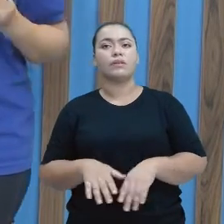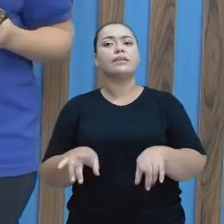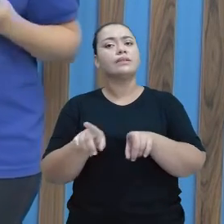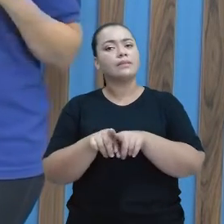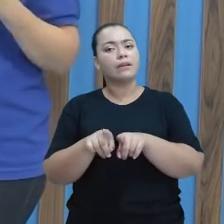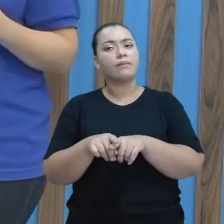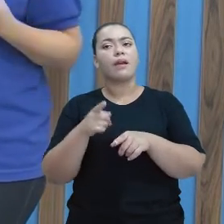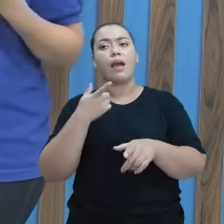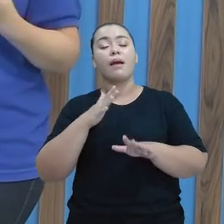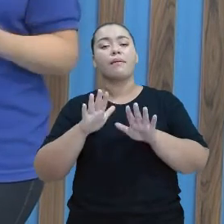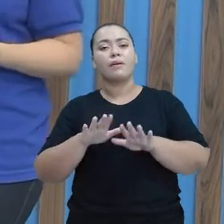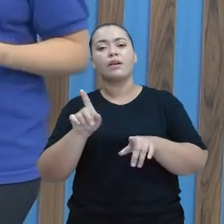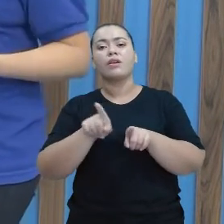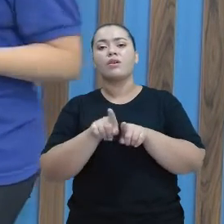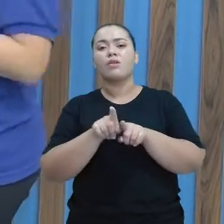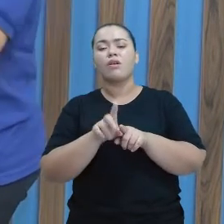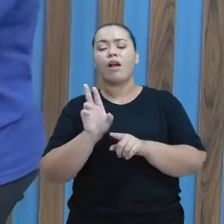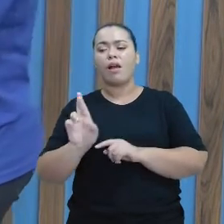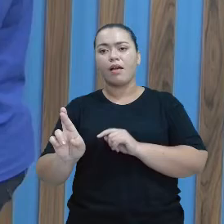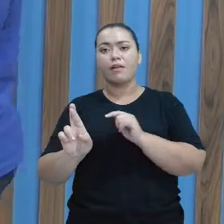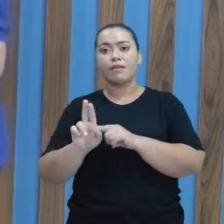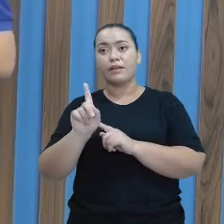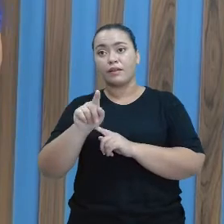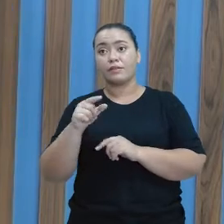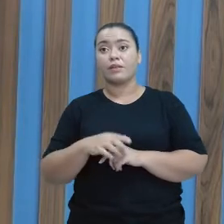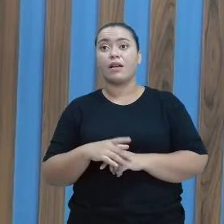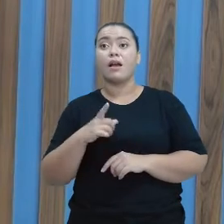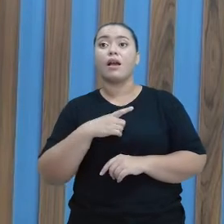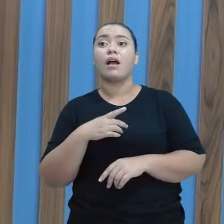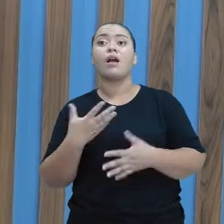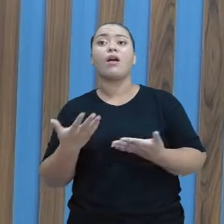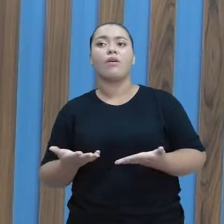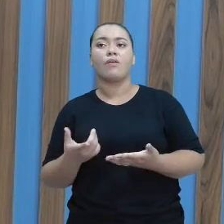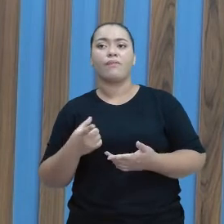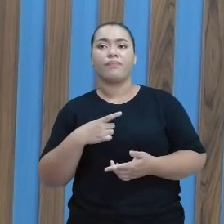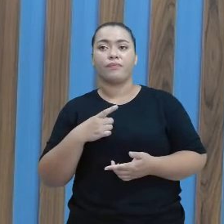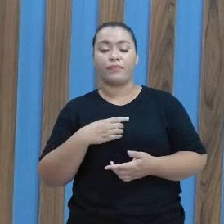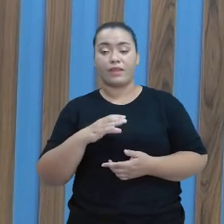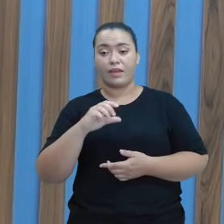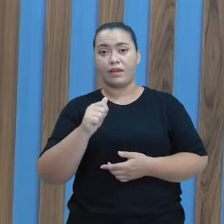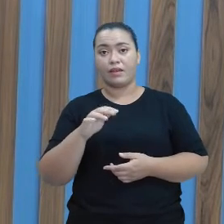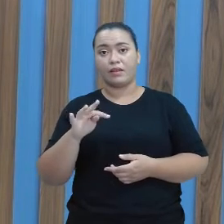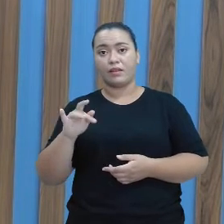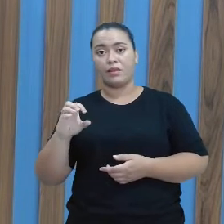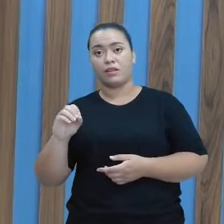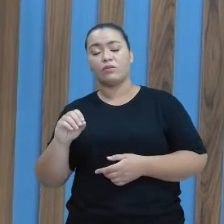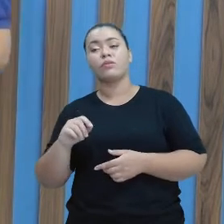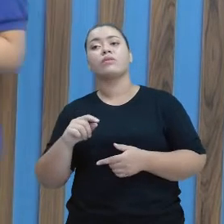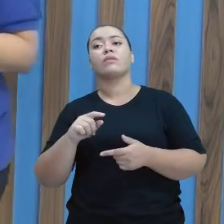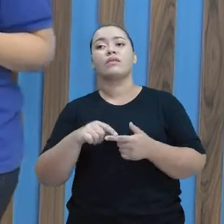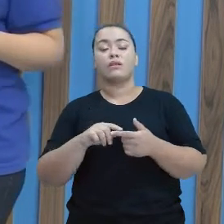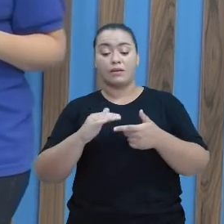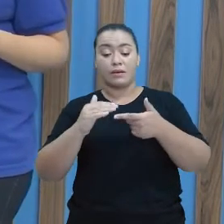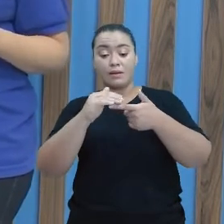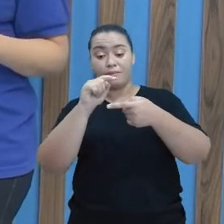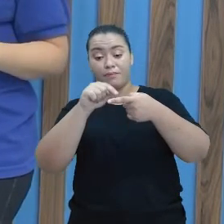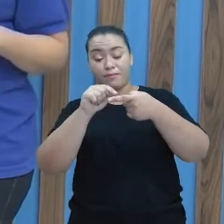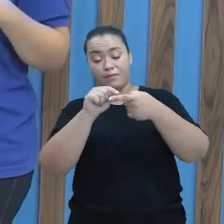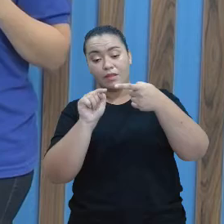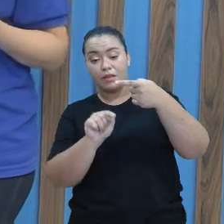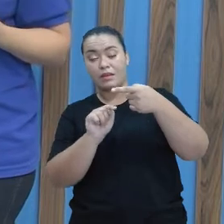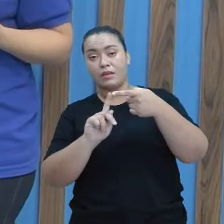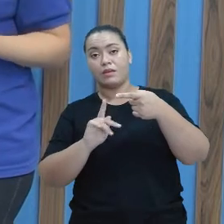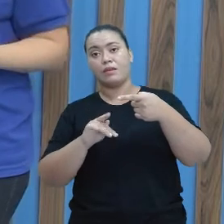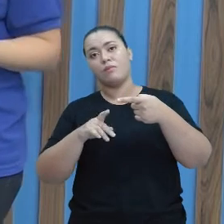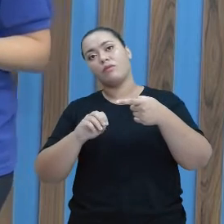vai manter essa ideia da referência, mas a razão é formada pela divisão entre o cateto adjacente e a hipotenusa.